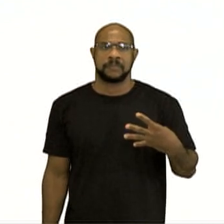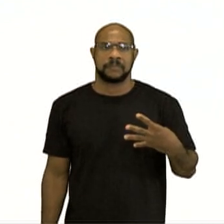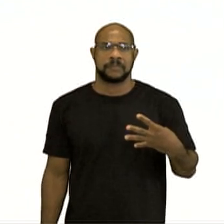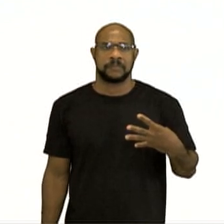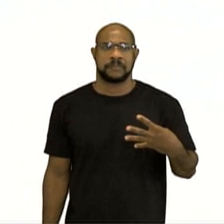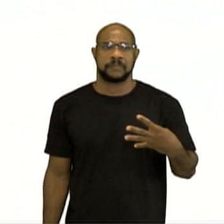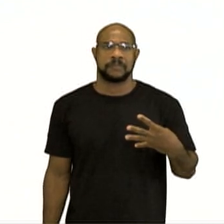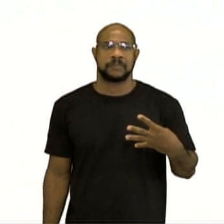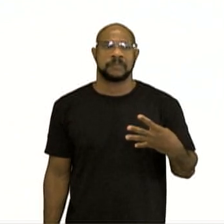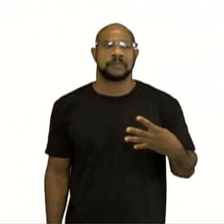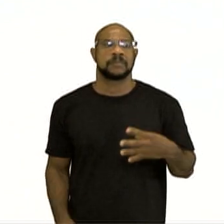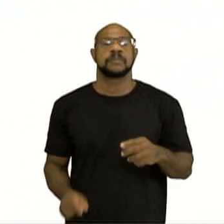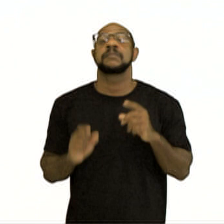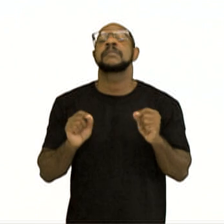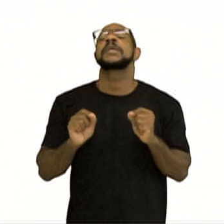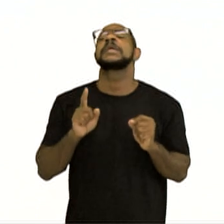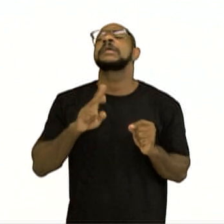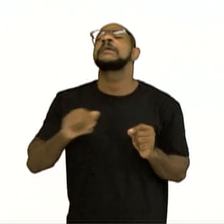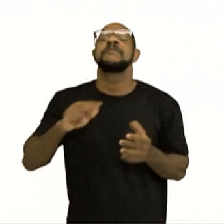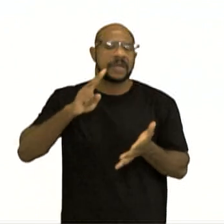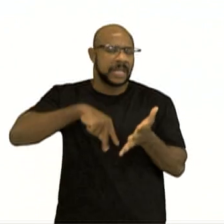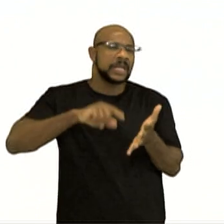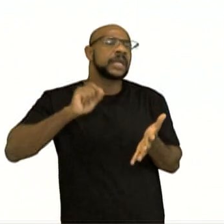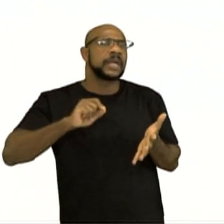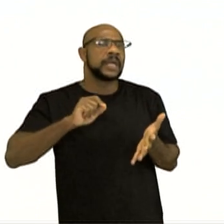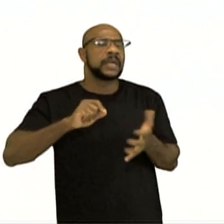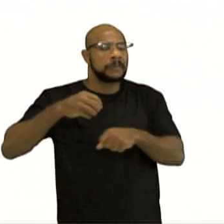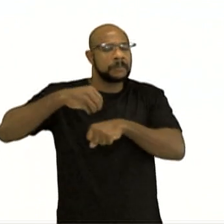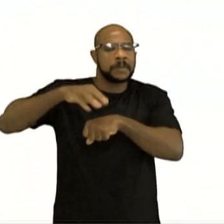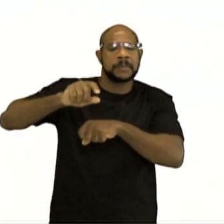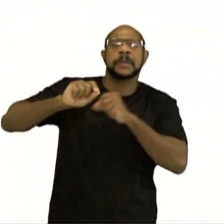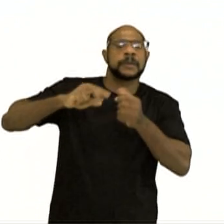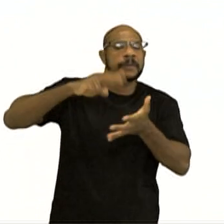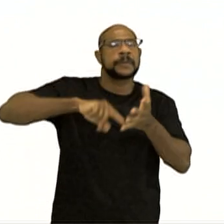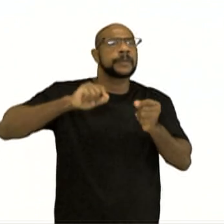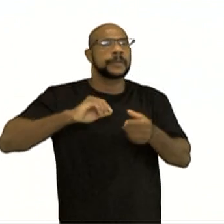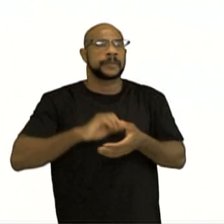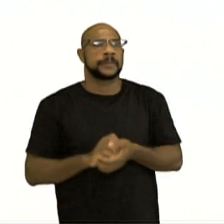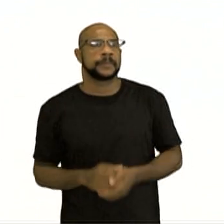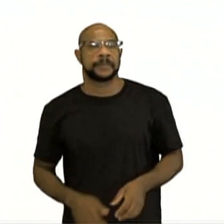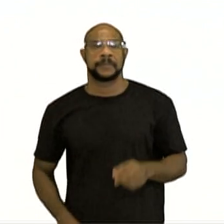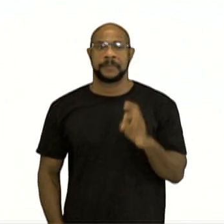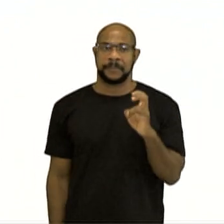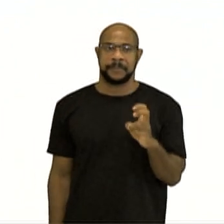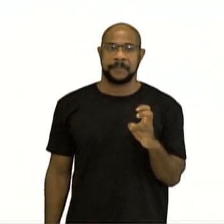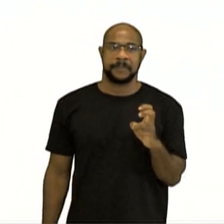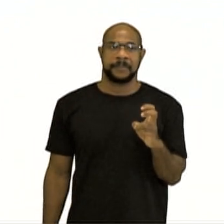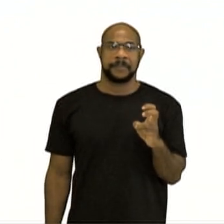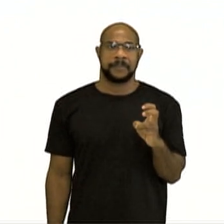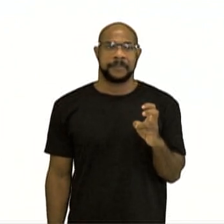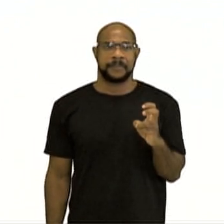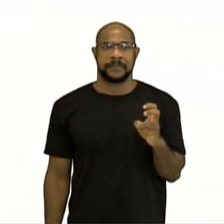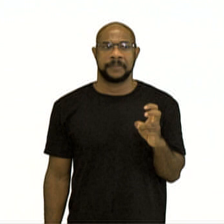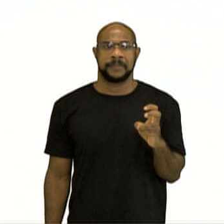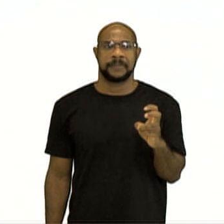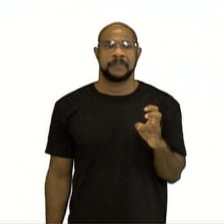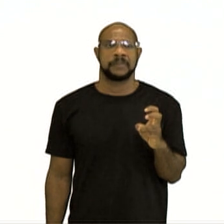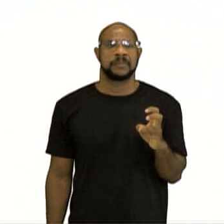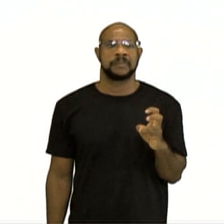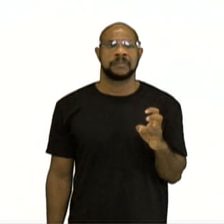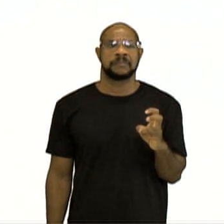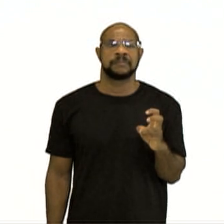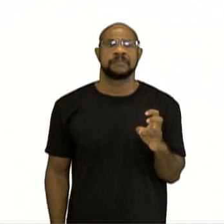read it? Quem é que vai ler? Para quem foi esse texto? 5. What is it about? Sobre o que